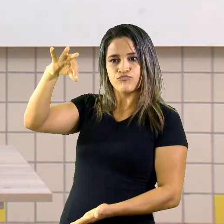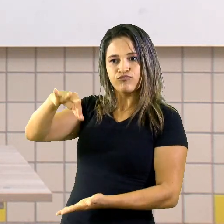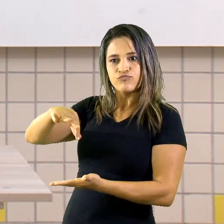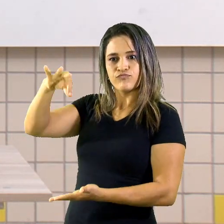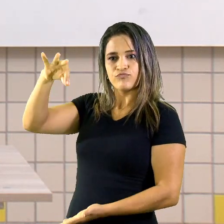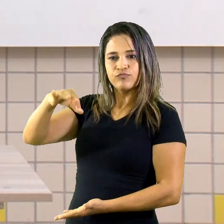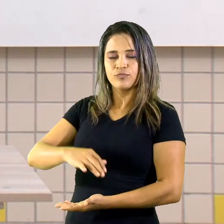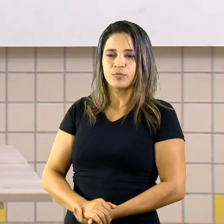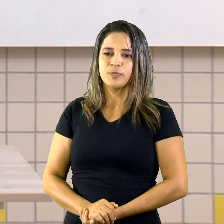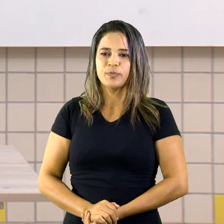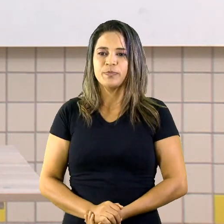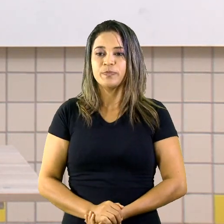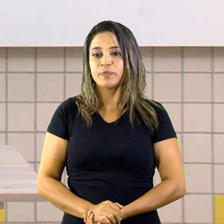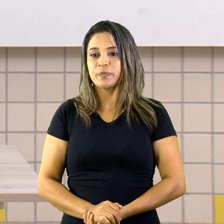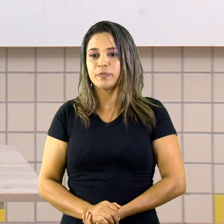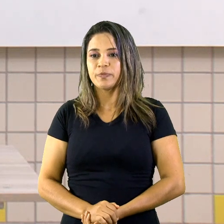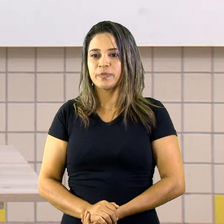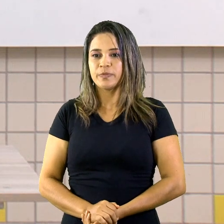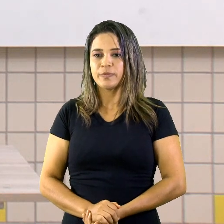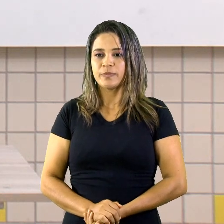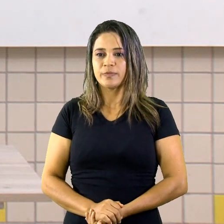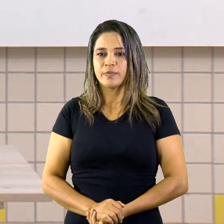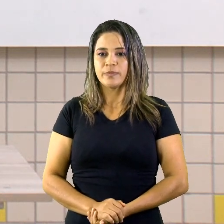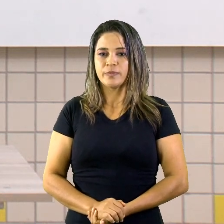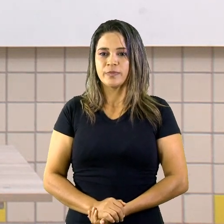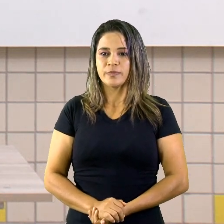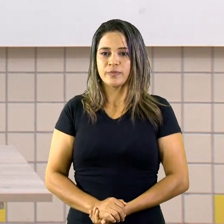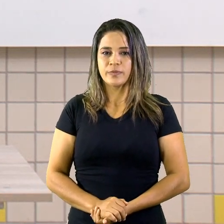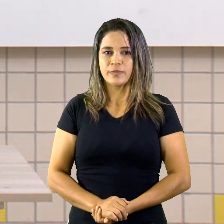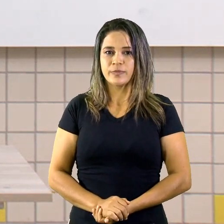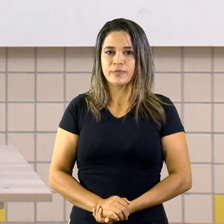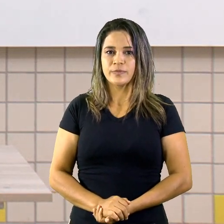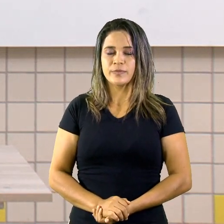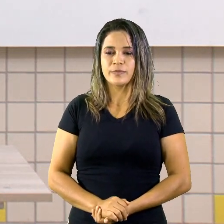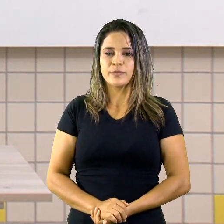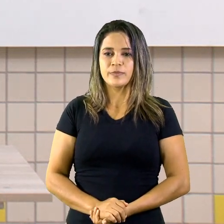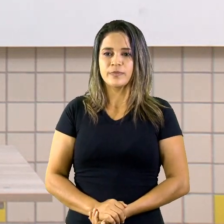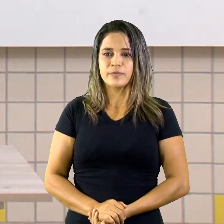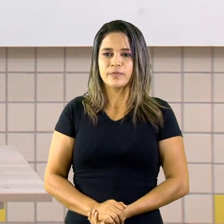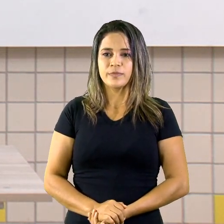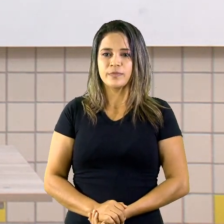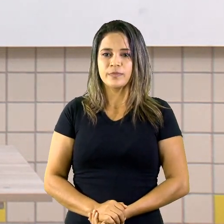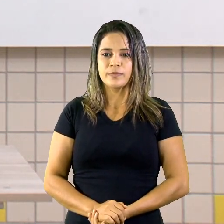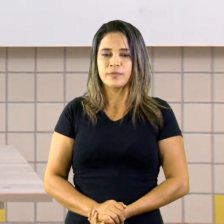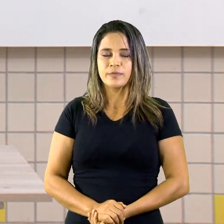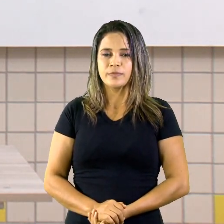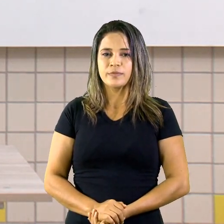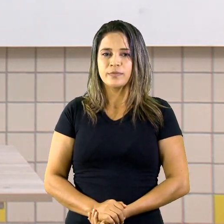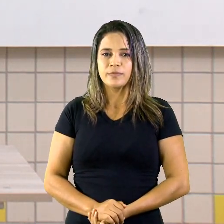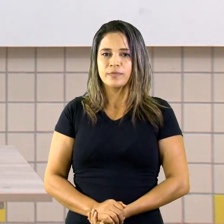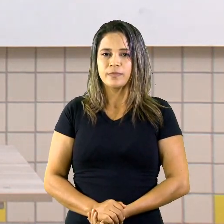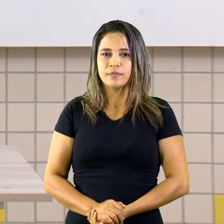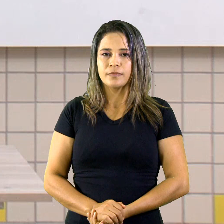mexer bem. Vamos ver qual vai ser a nossa primeira figura geométrica. Qual vai ser?